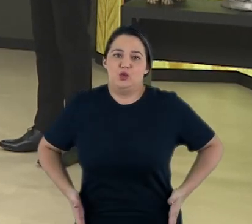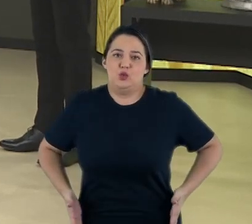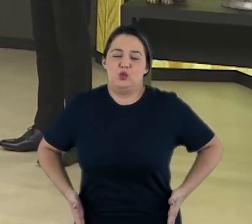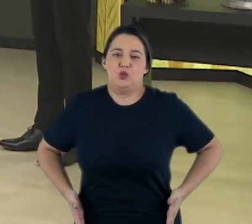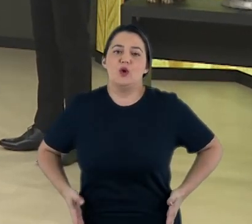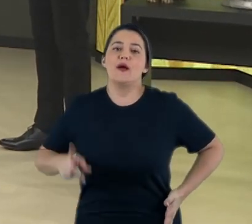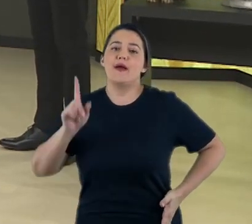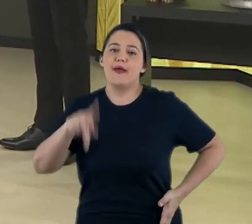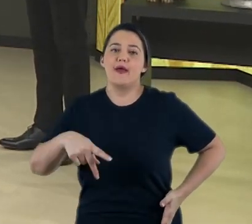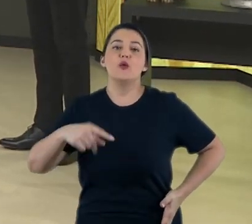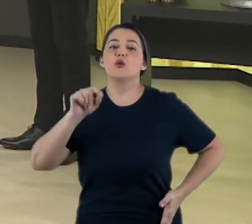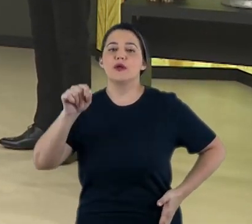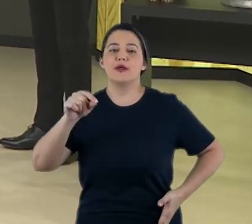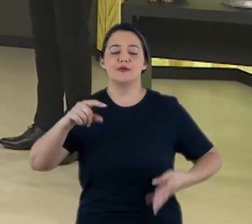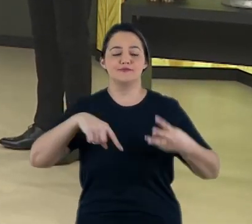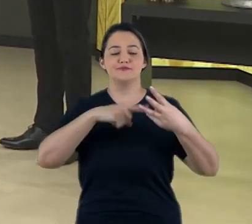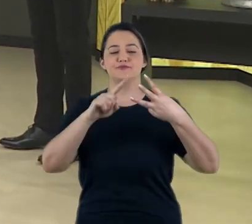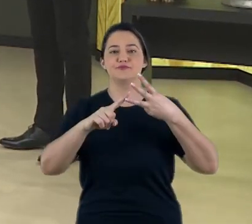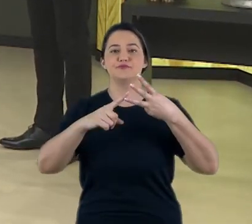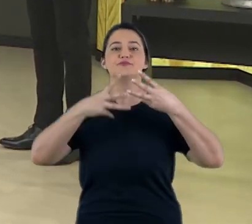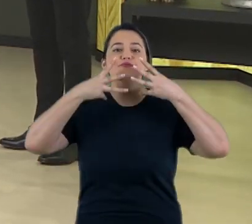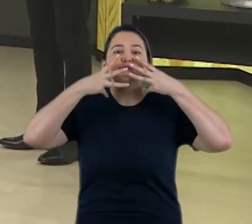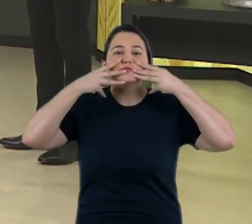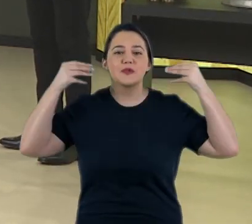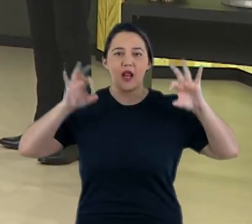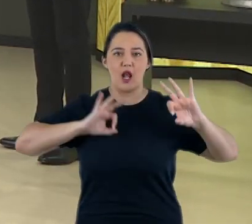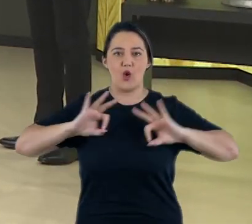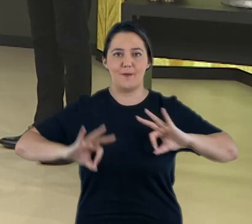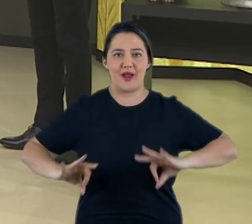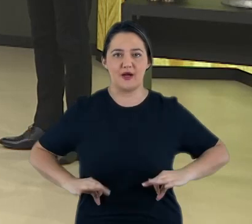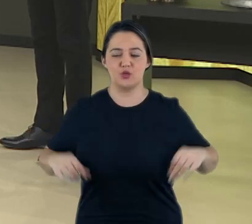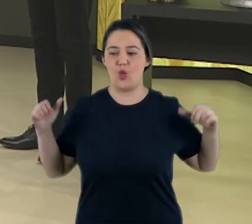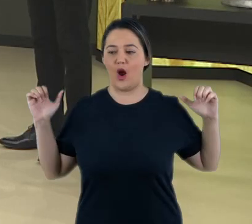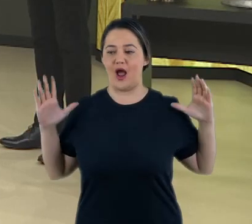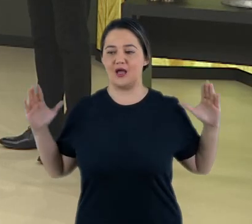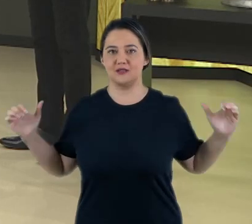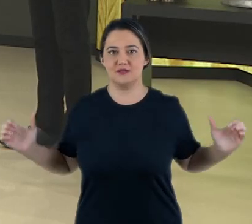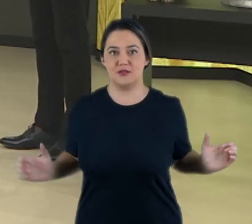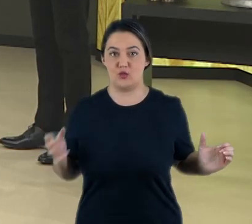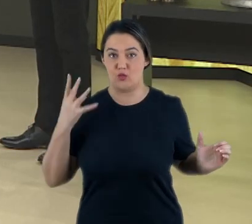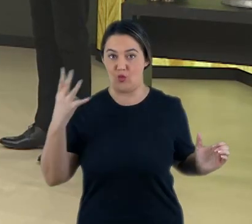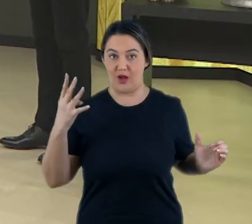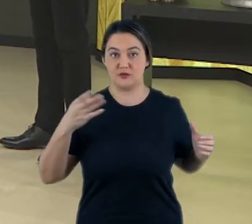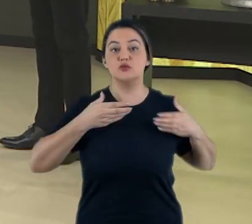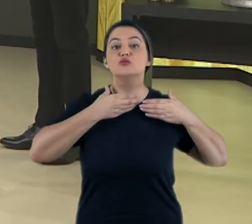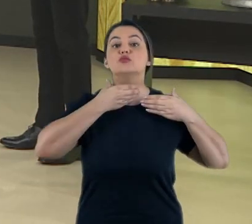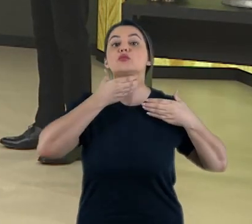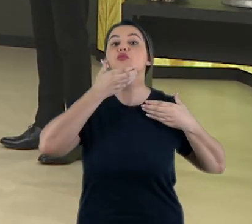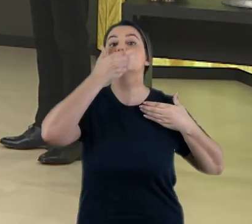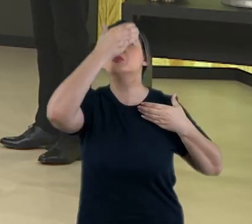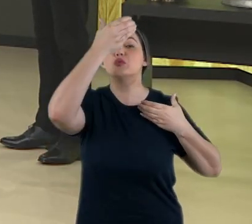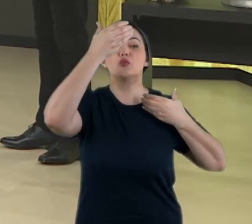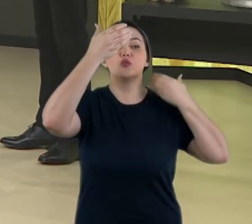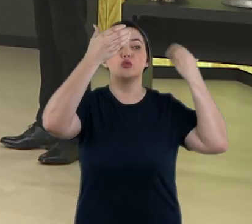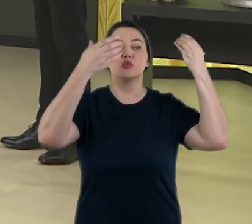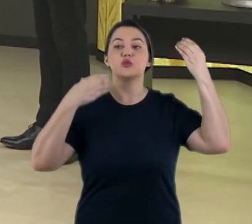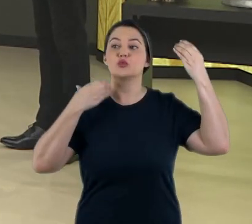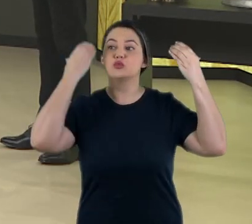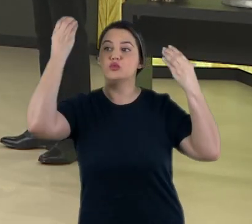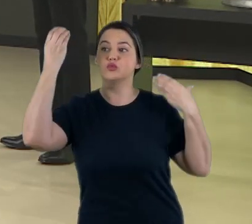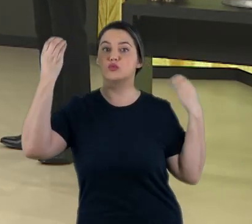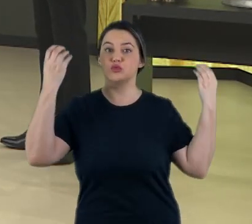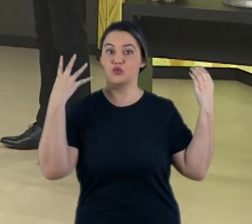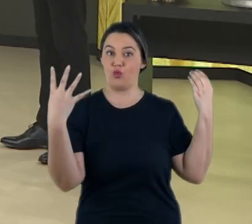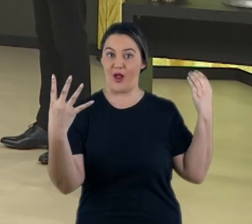bronze, que corresponde ao terceiro animal, um leopardo com 4 asas e 4 cabeças. Estes representariam, por